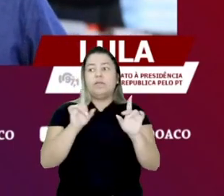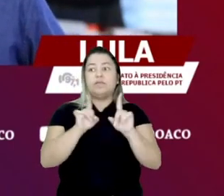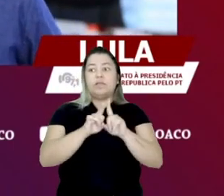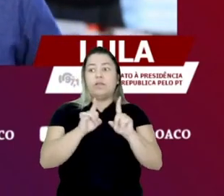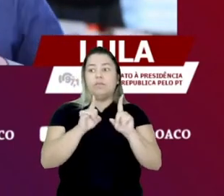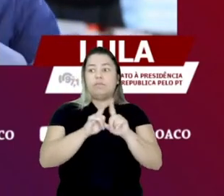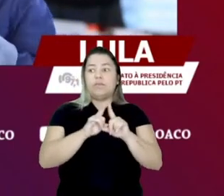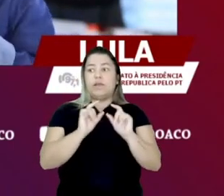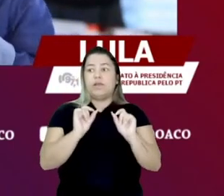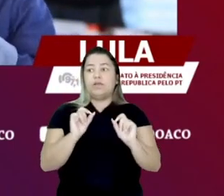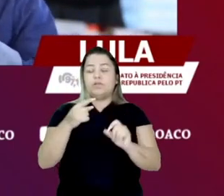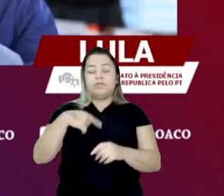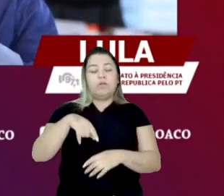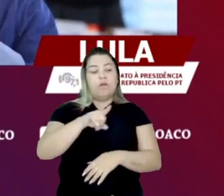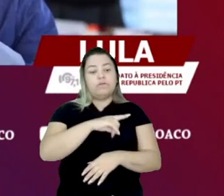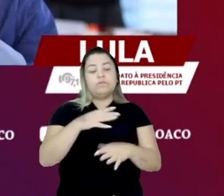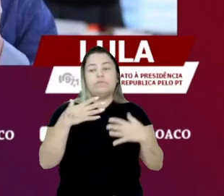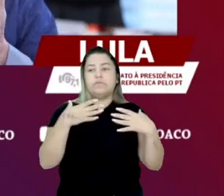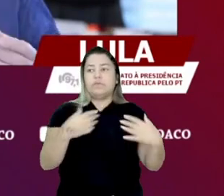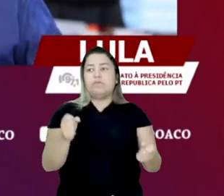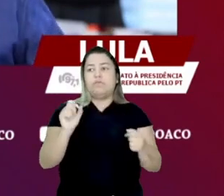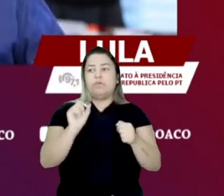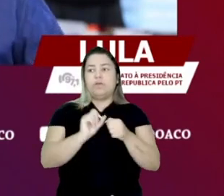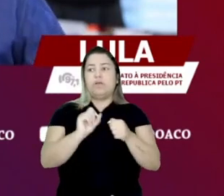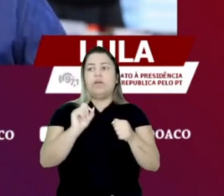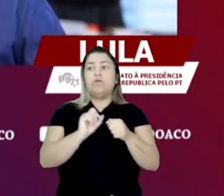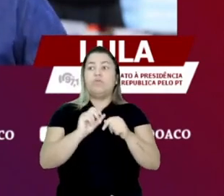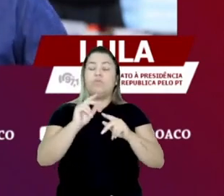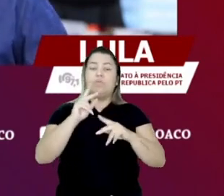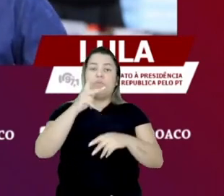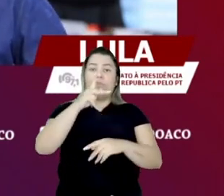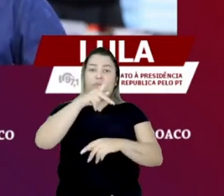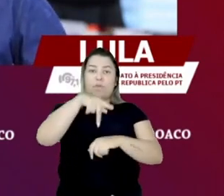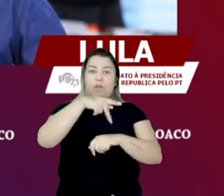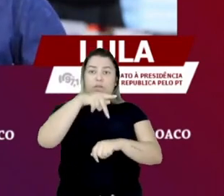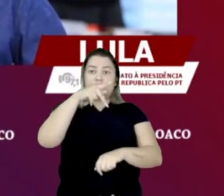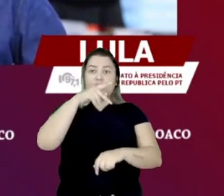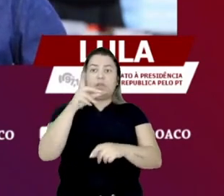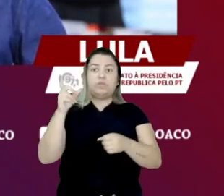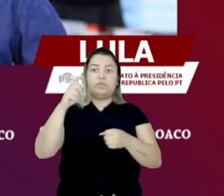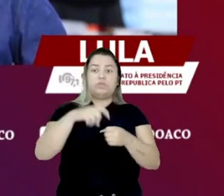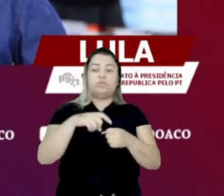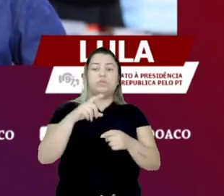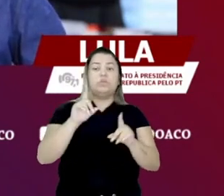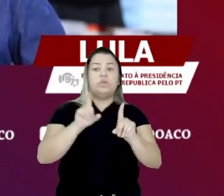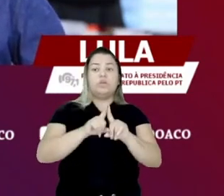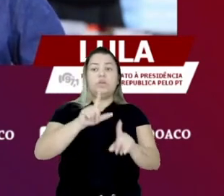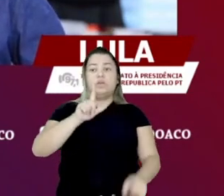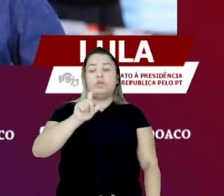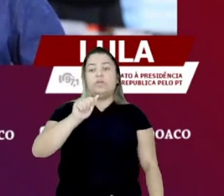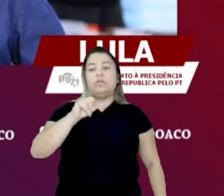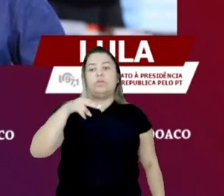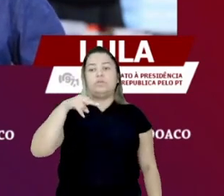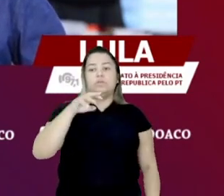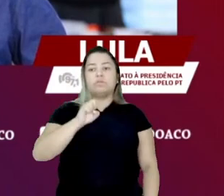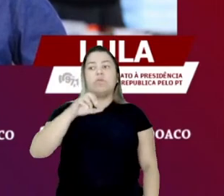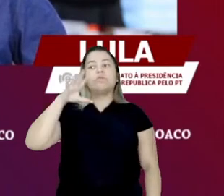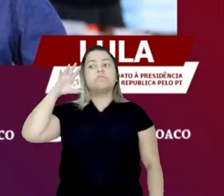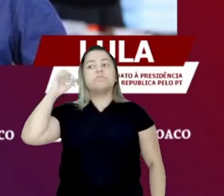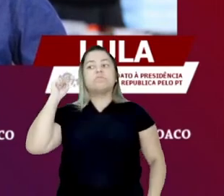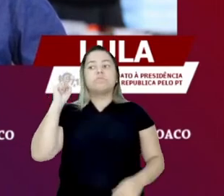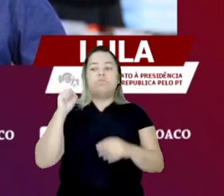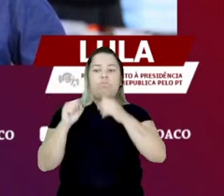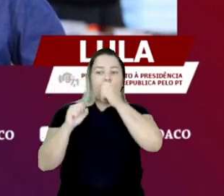Laiane Oliver, ela é até uma colega jornalista e ela milita muito na causa dos autistas. Ela estava perguntando a respeito de políticas